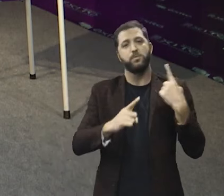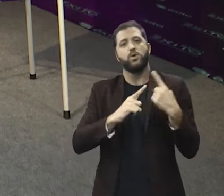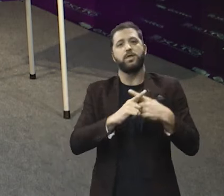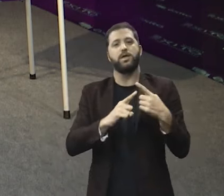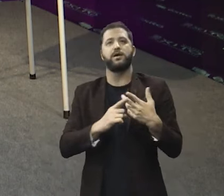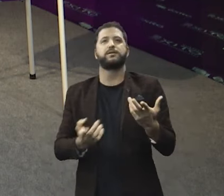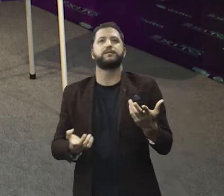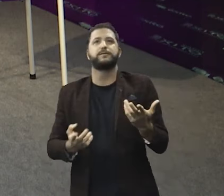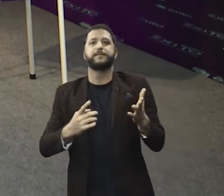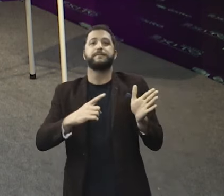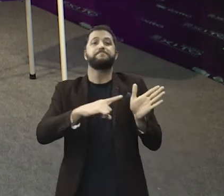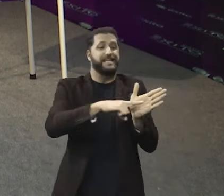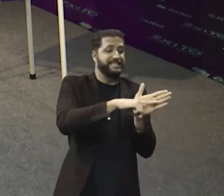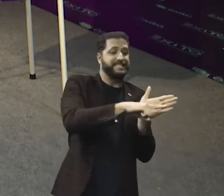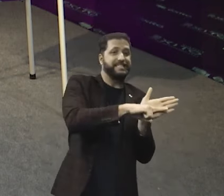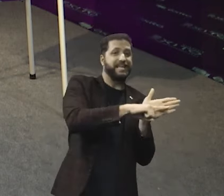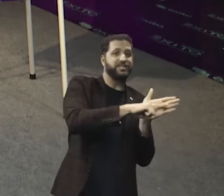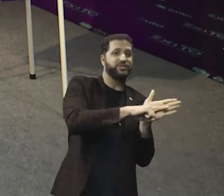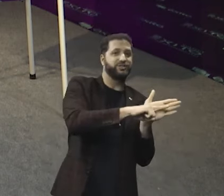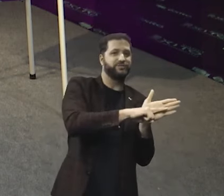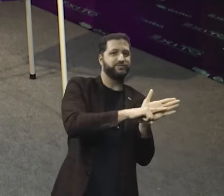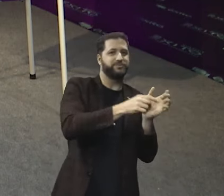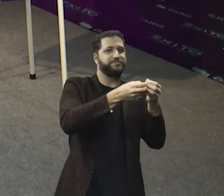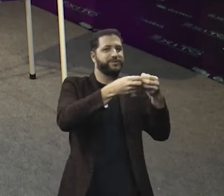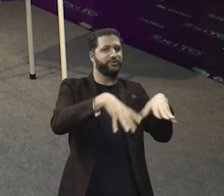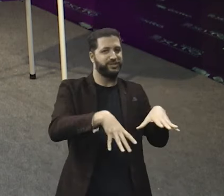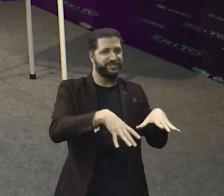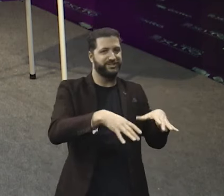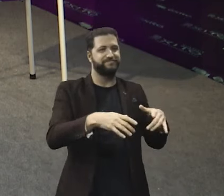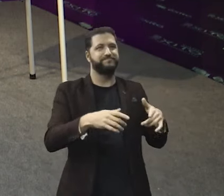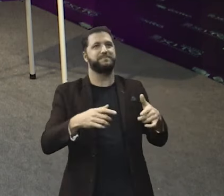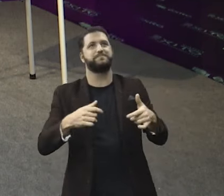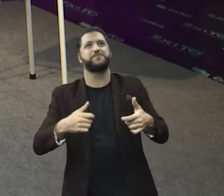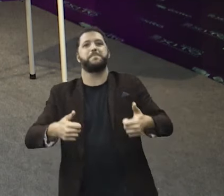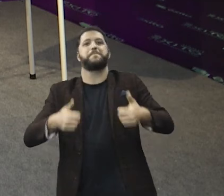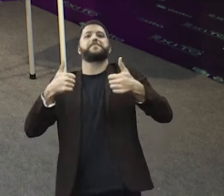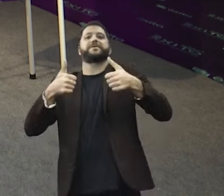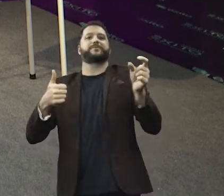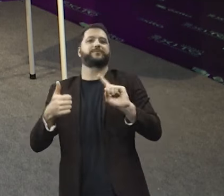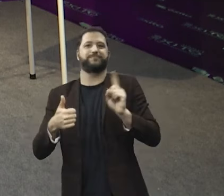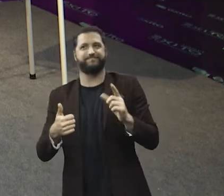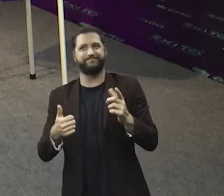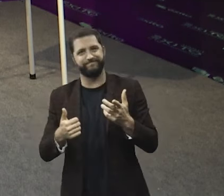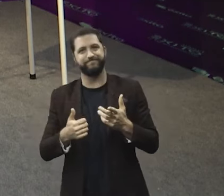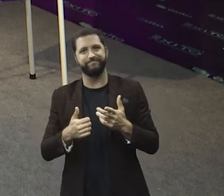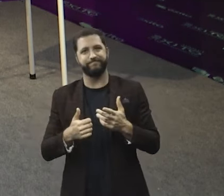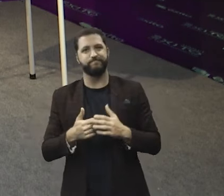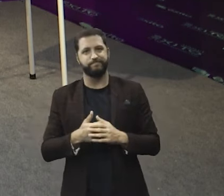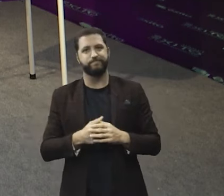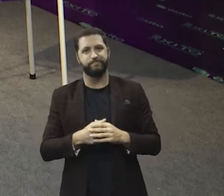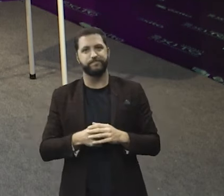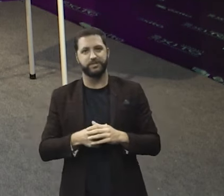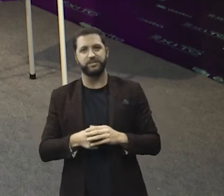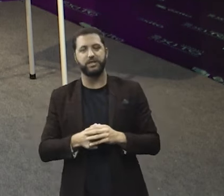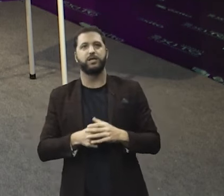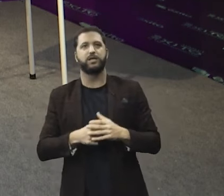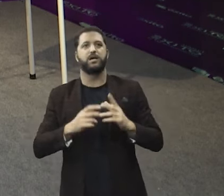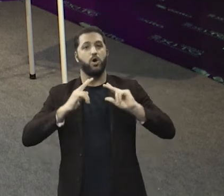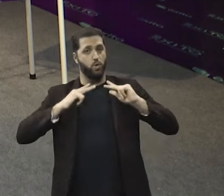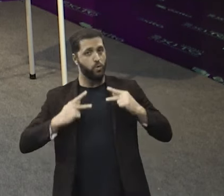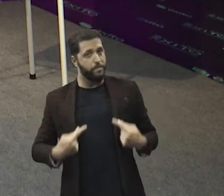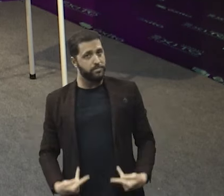malefícios e maldições em uma realidade que não é uma realidade humana o ser humano ele surgiu